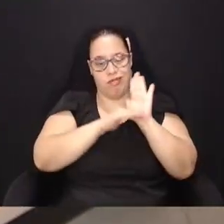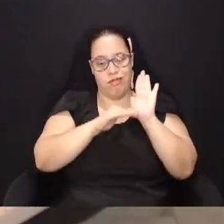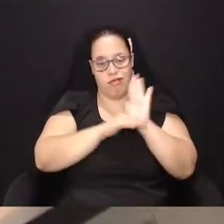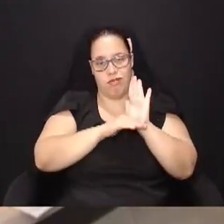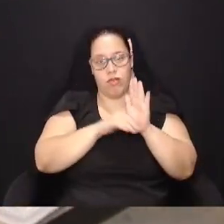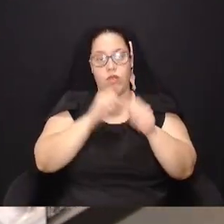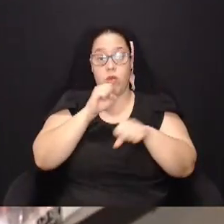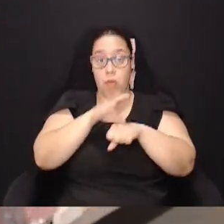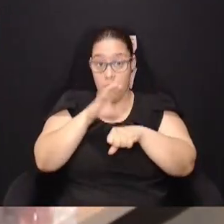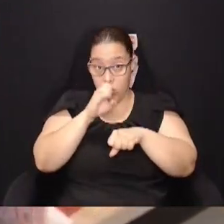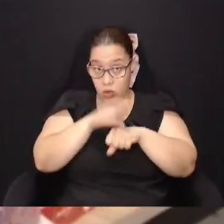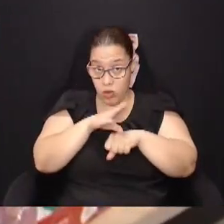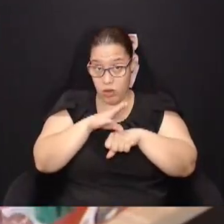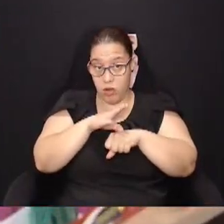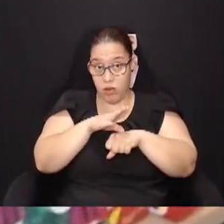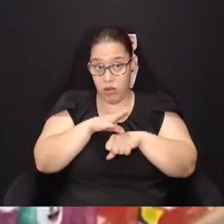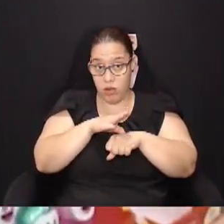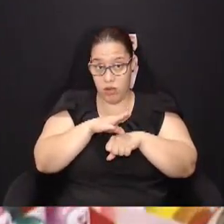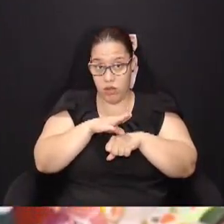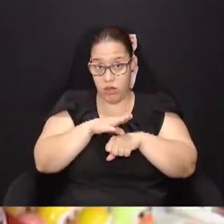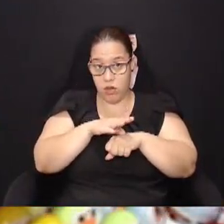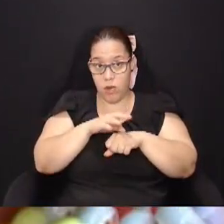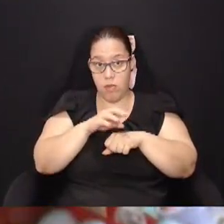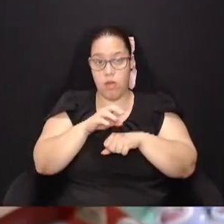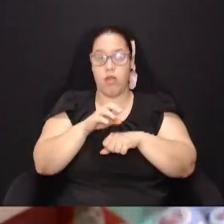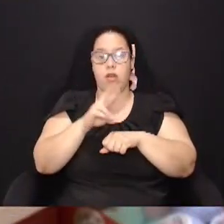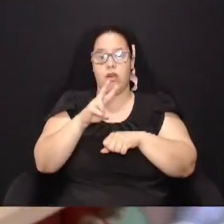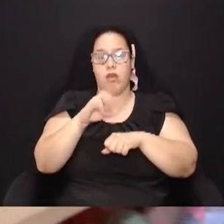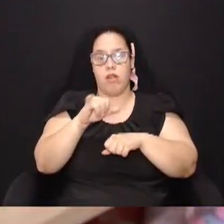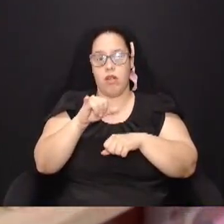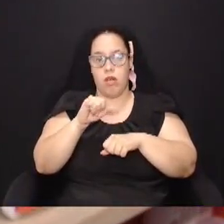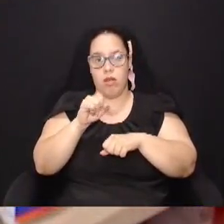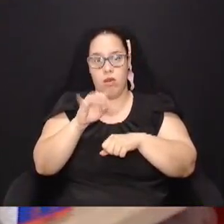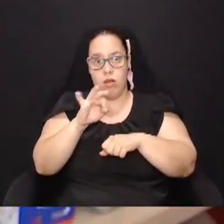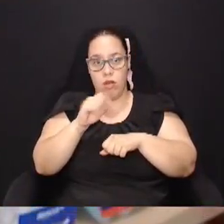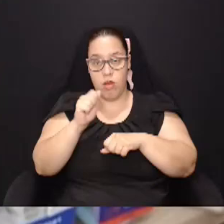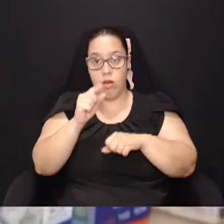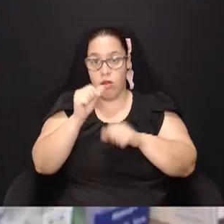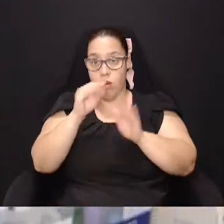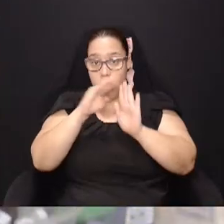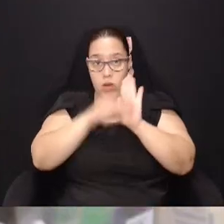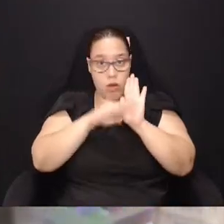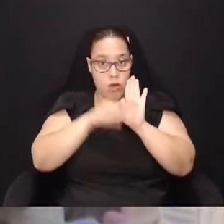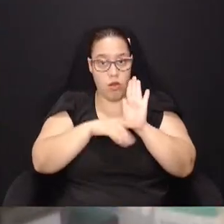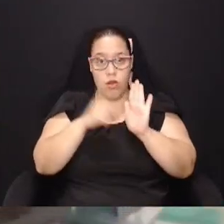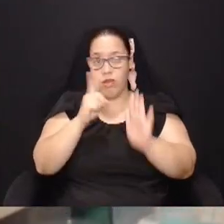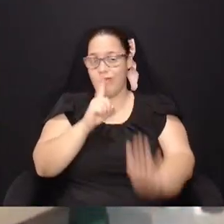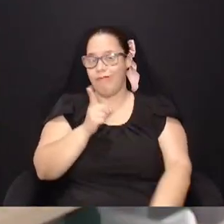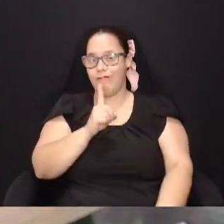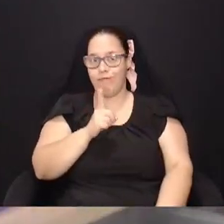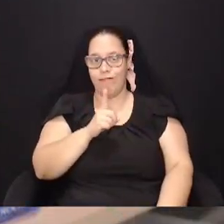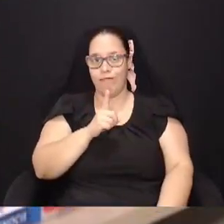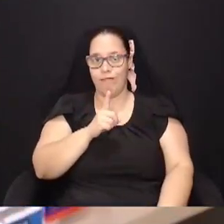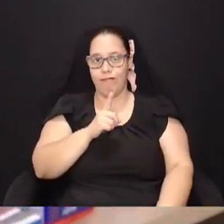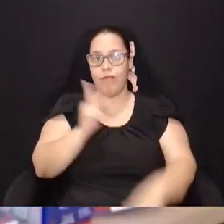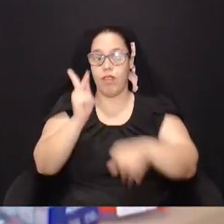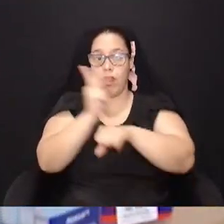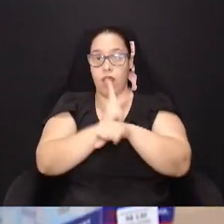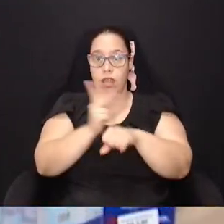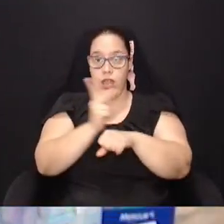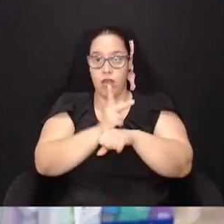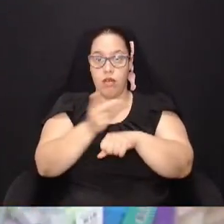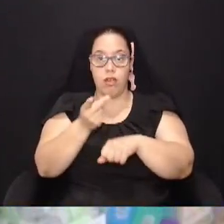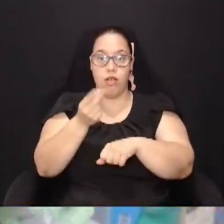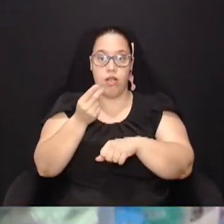se mesmo à vista for mais barato, não vale a pena buscar dinheiro no banco, se